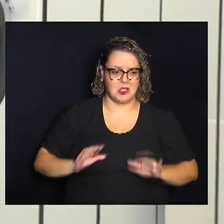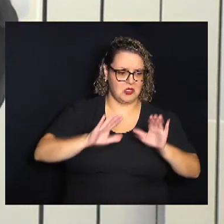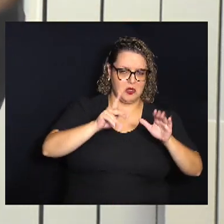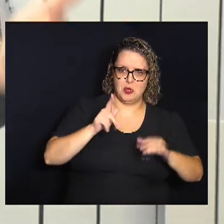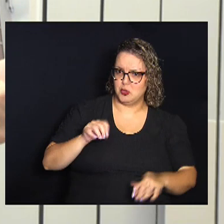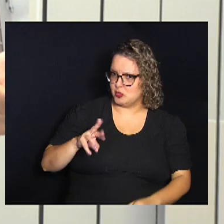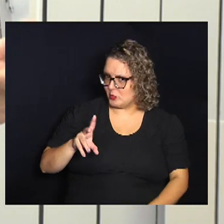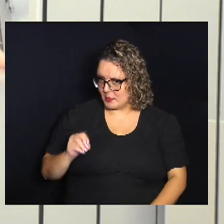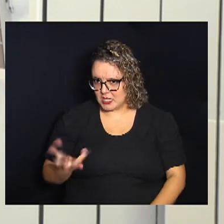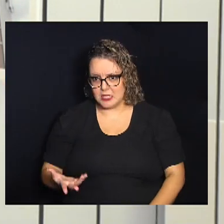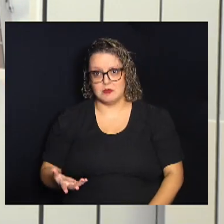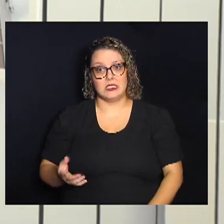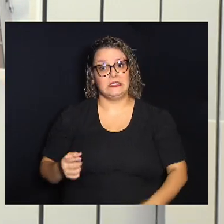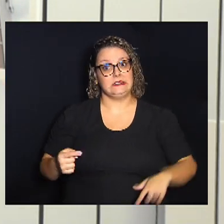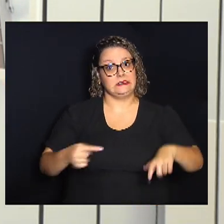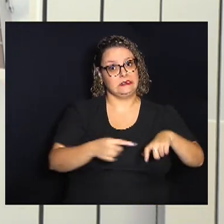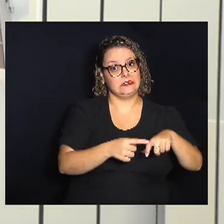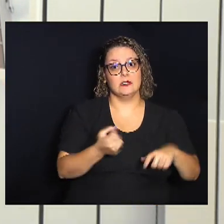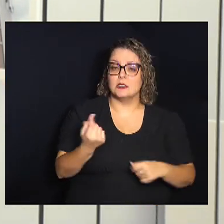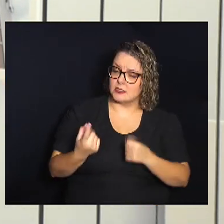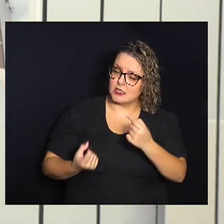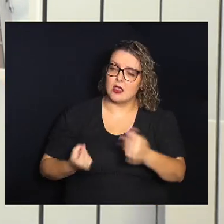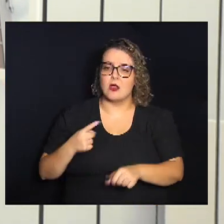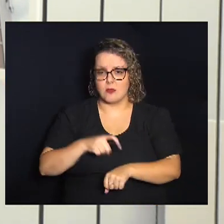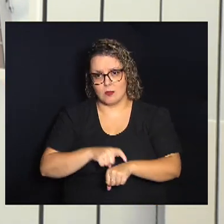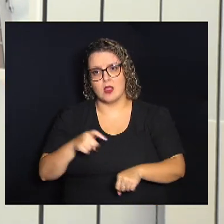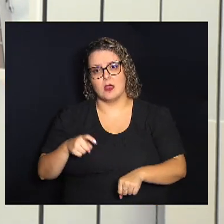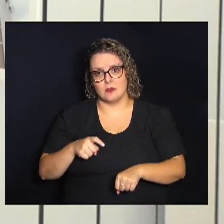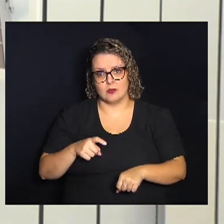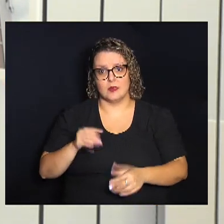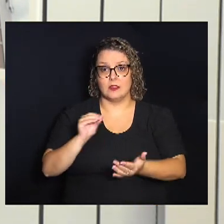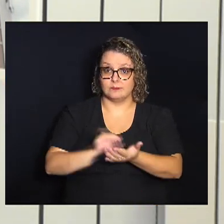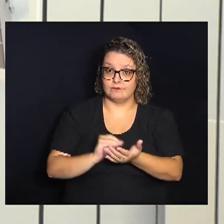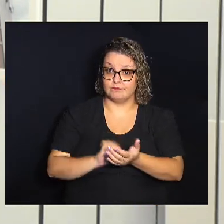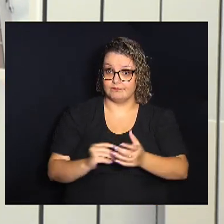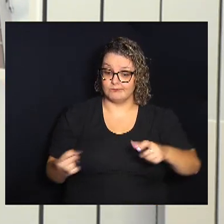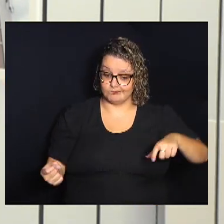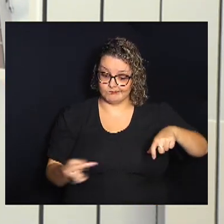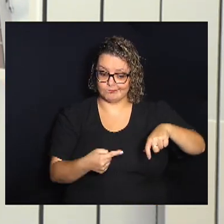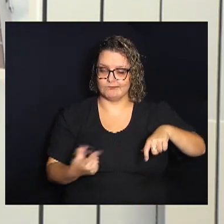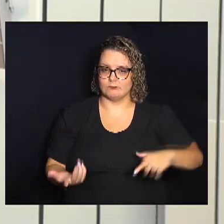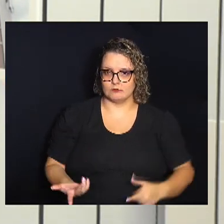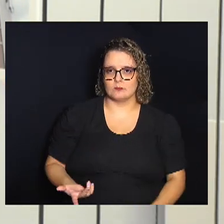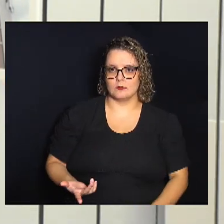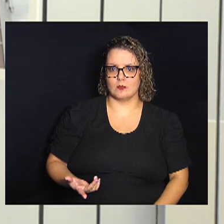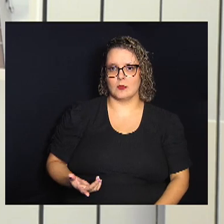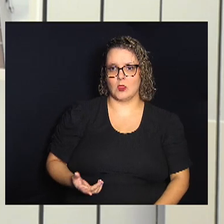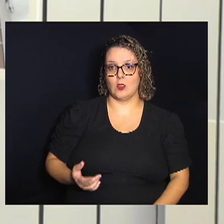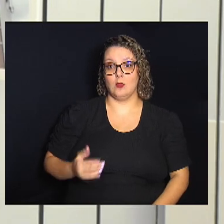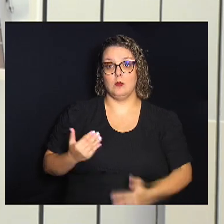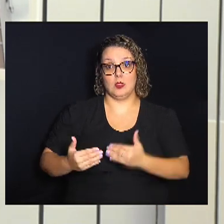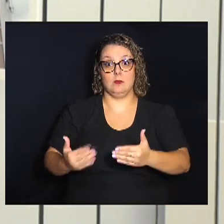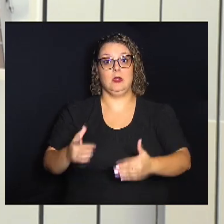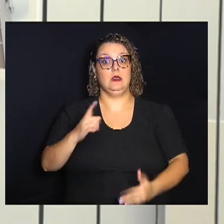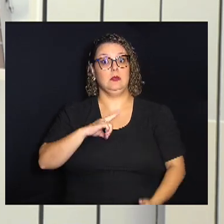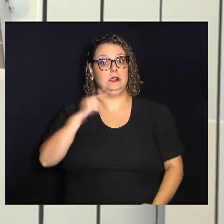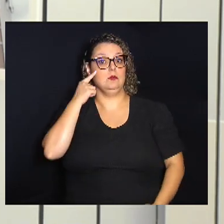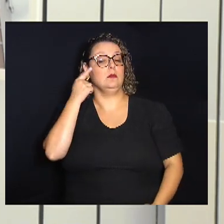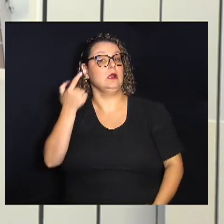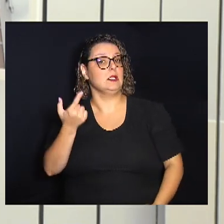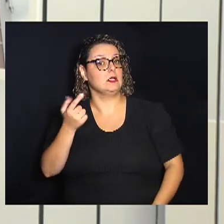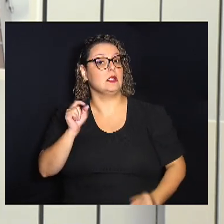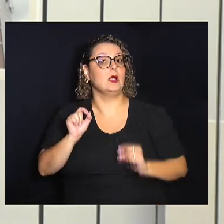Rocha, na trave e em alguns momentos na falta de pontaria. Números da partida para termos uma ideia maior do que